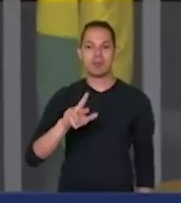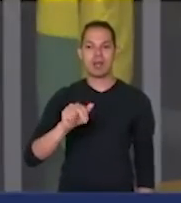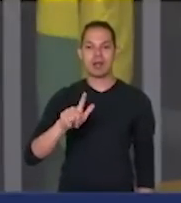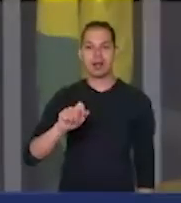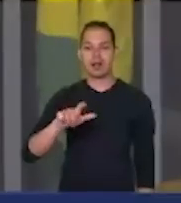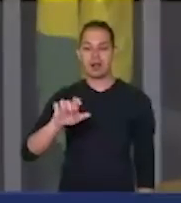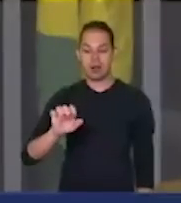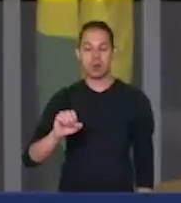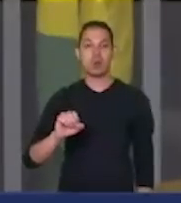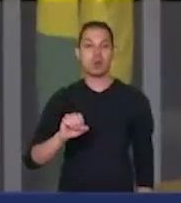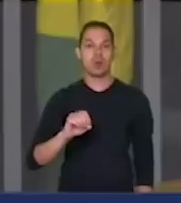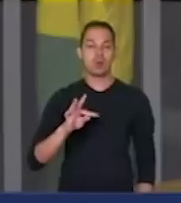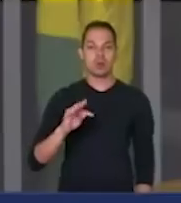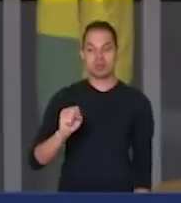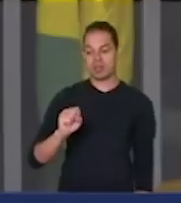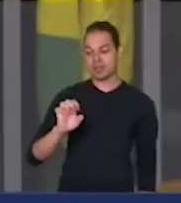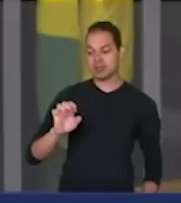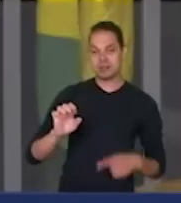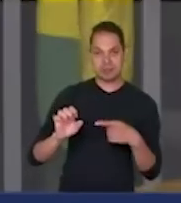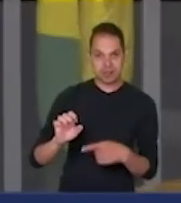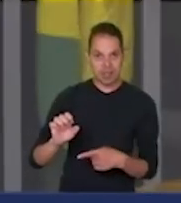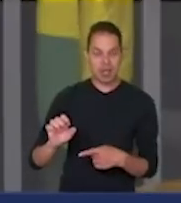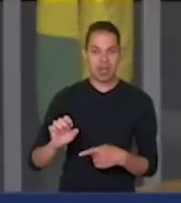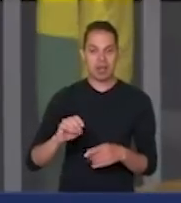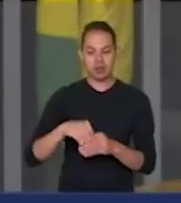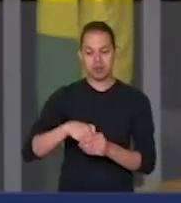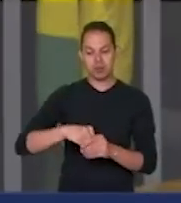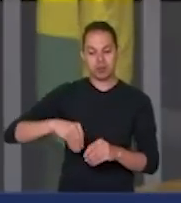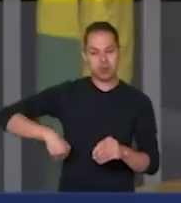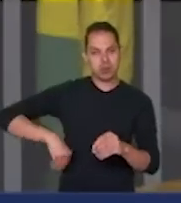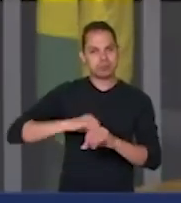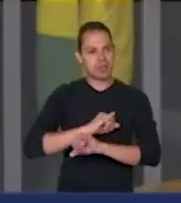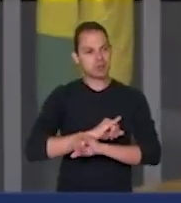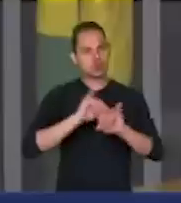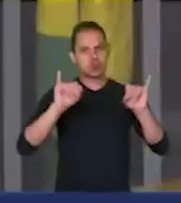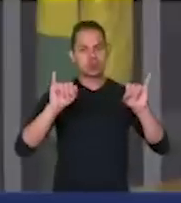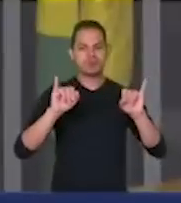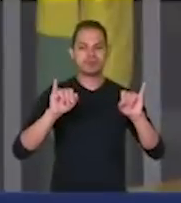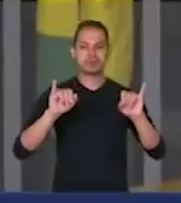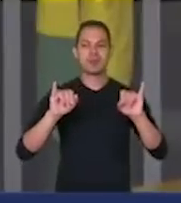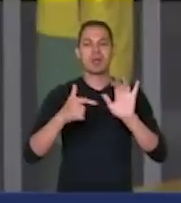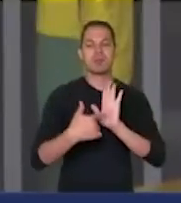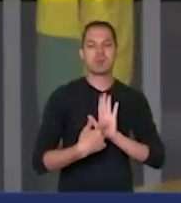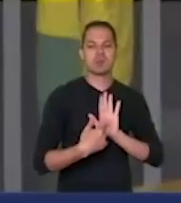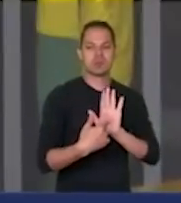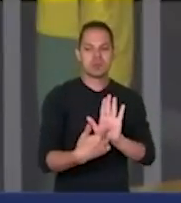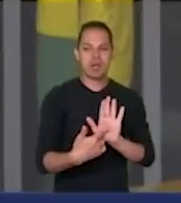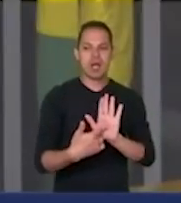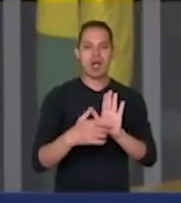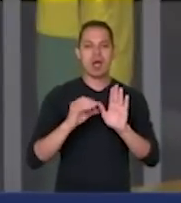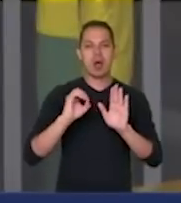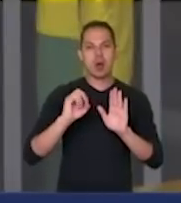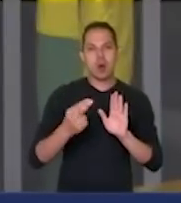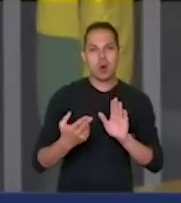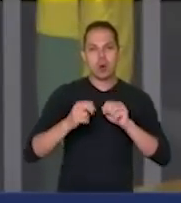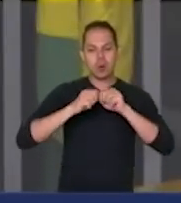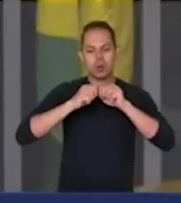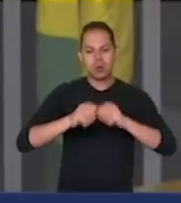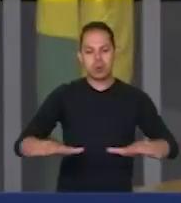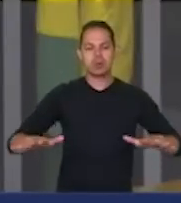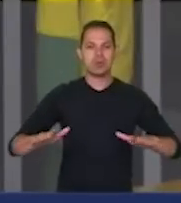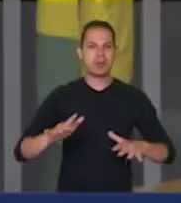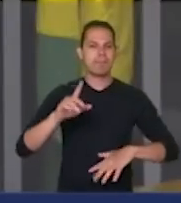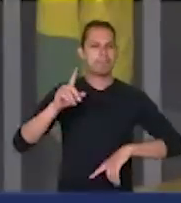Censor Eleitoral, abstenha-se de anunciar, exibir ou publicar por qualquer meio